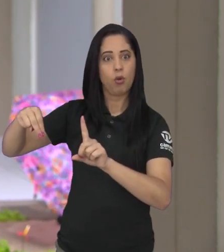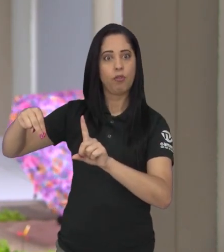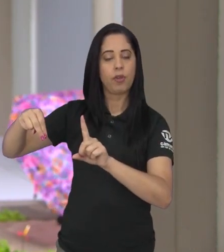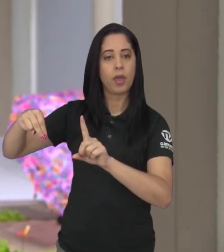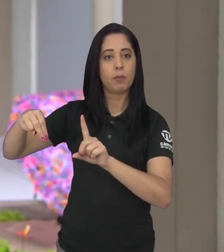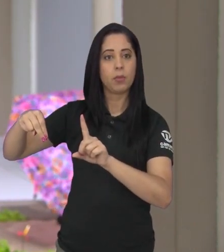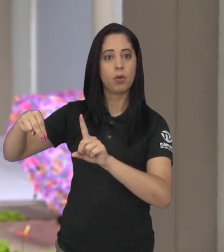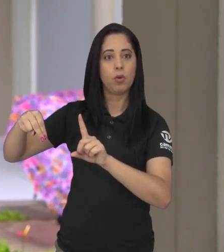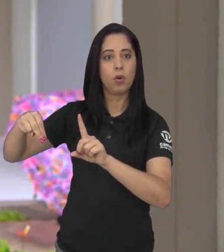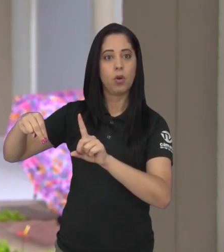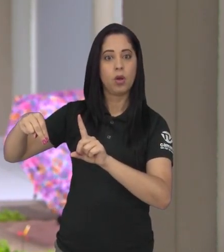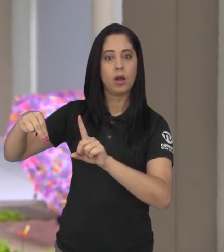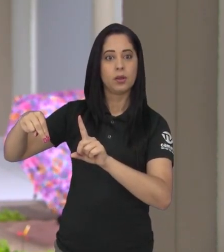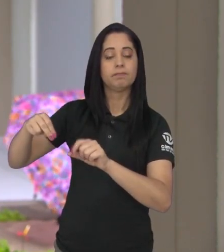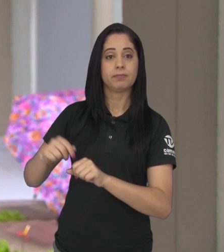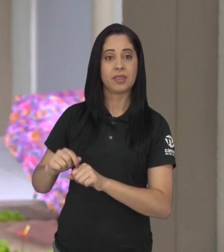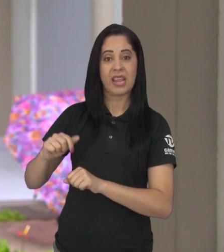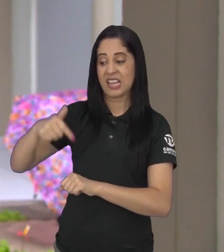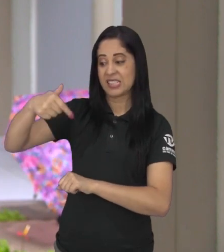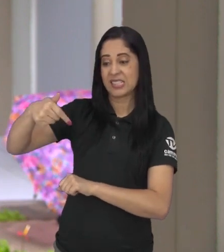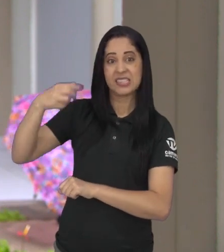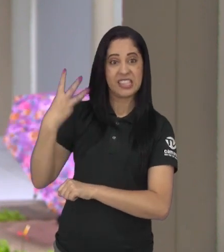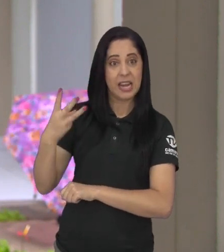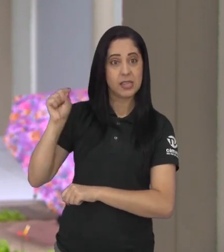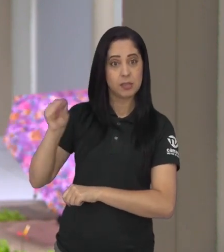Em novembro, esse número pulou para mais de